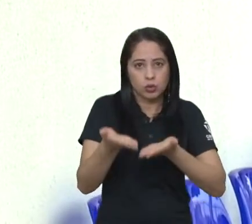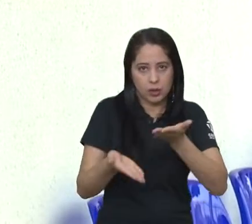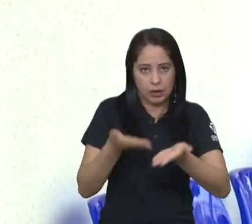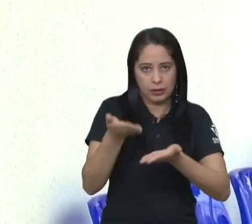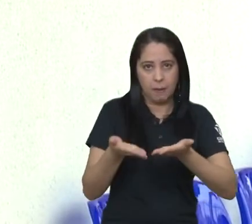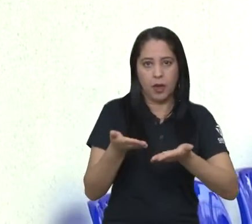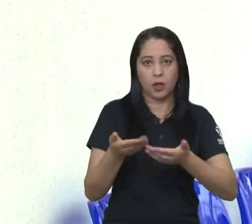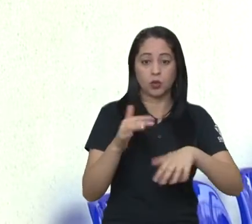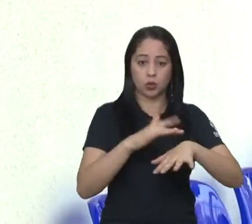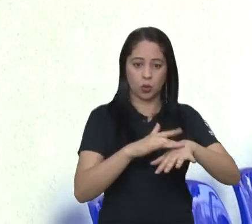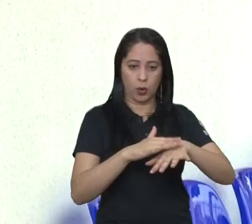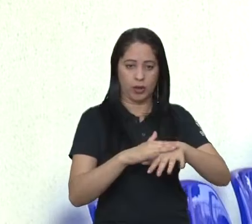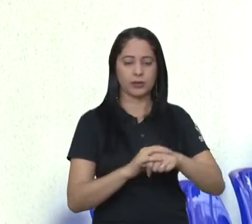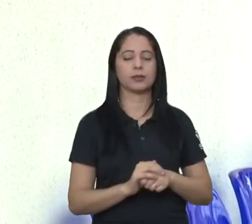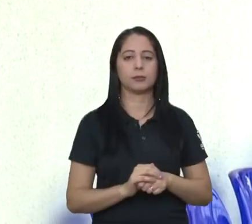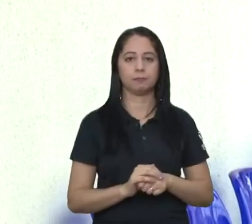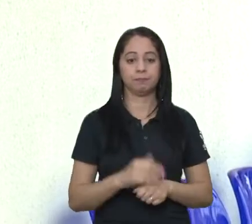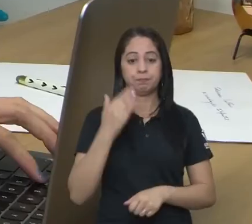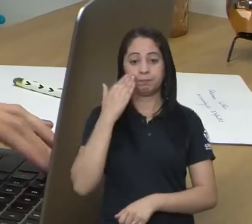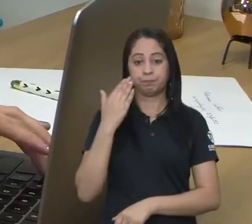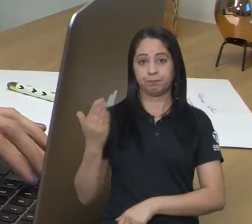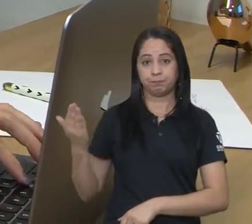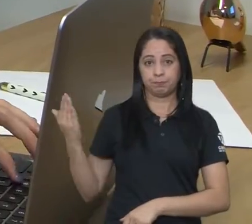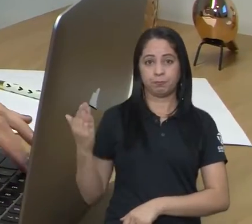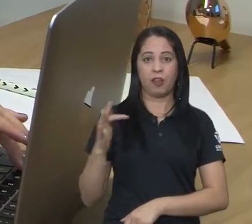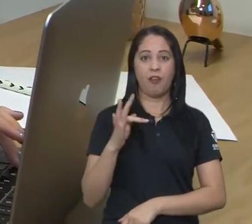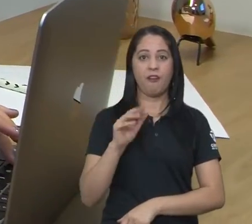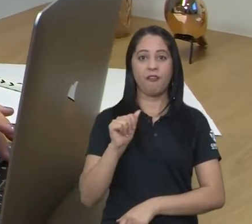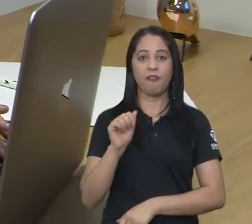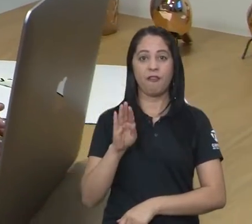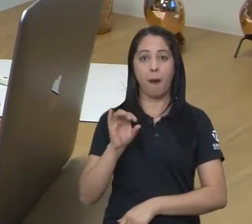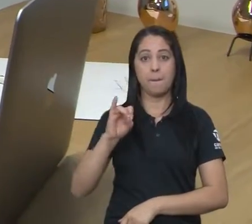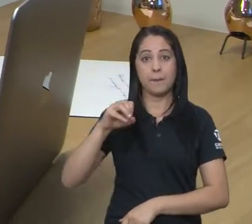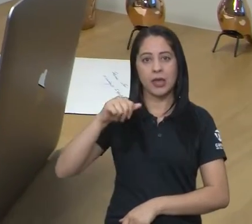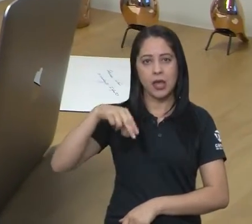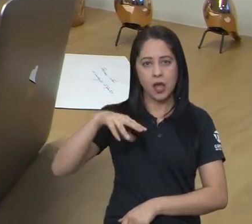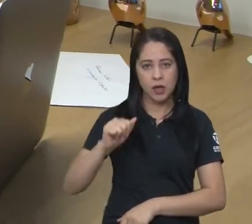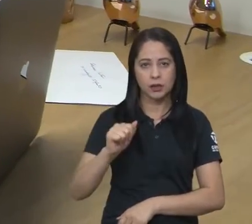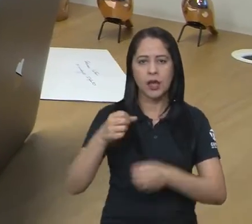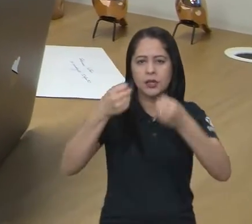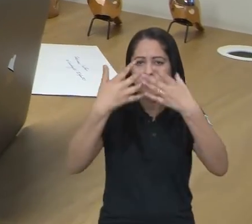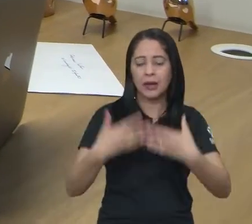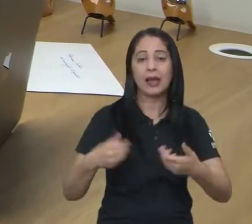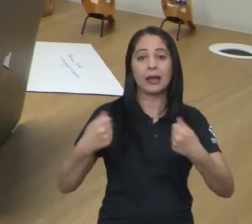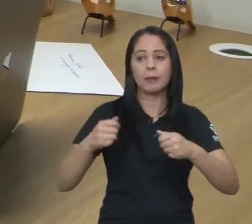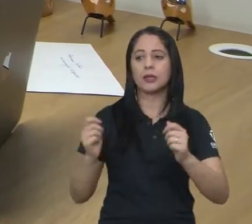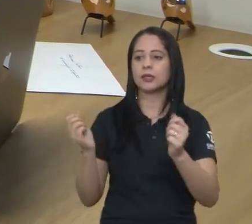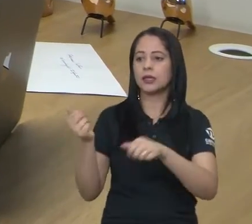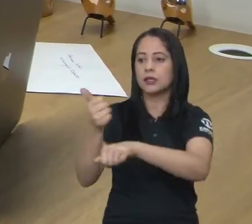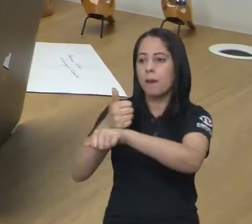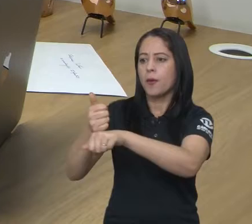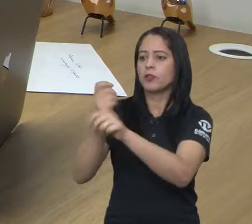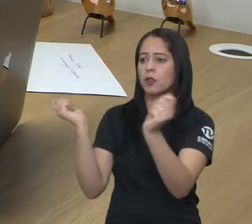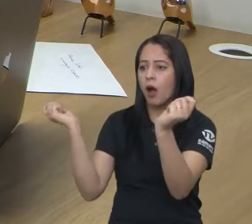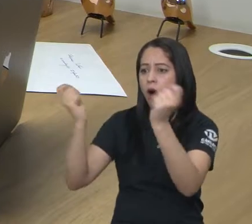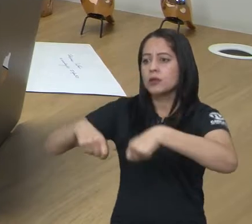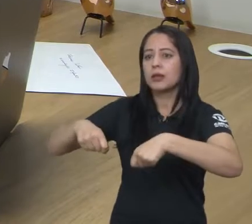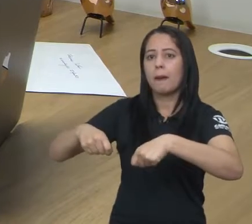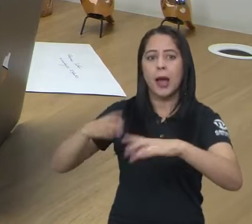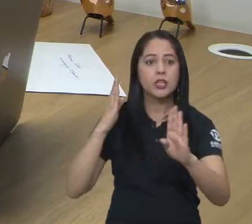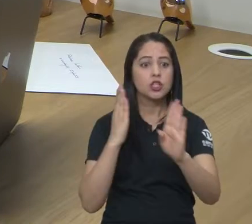o tratamento deste grau da enfermidade. Para a Fabiana, é preciso pensar na capacitação de profissionais que